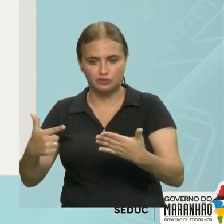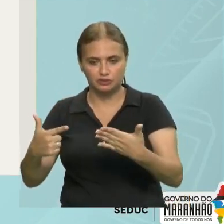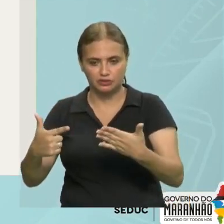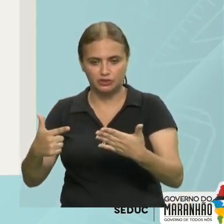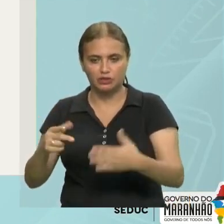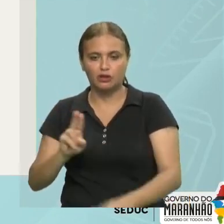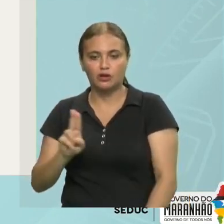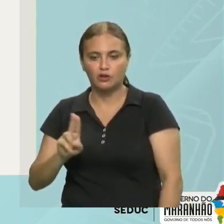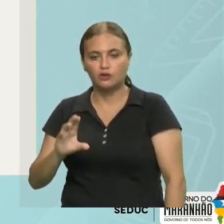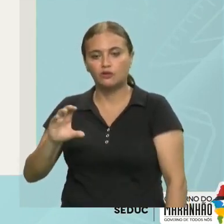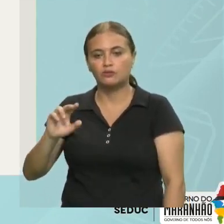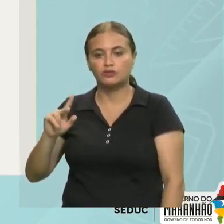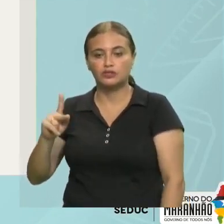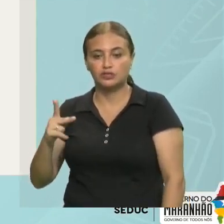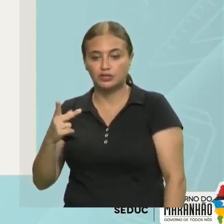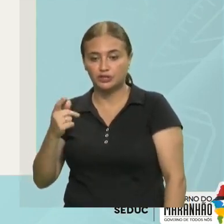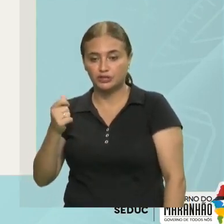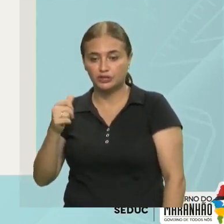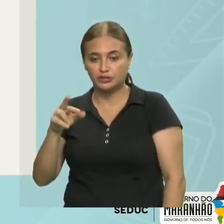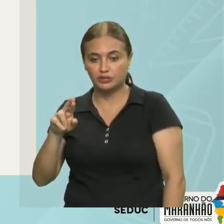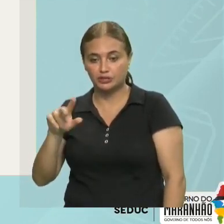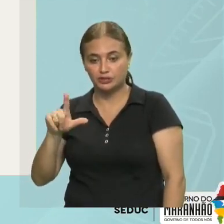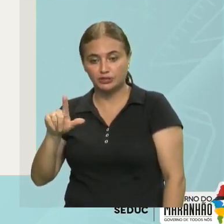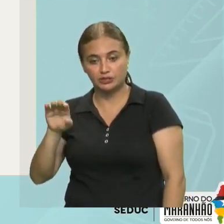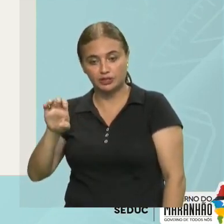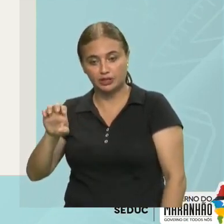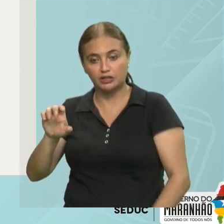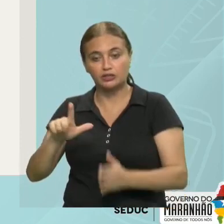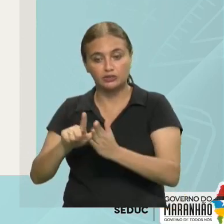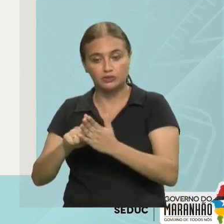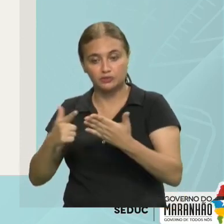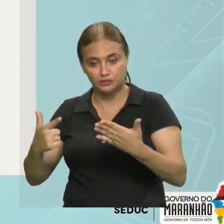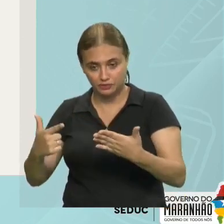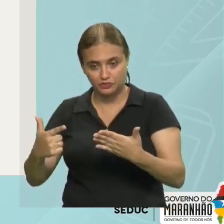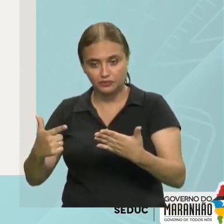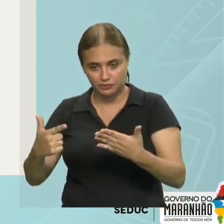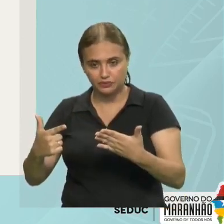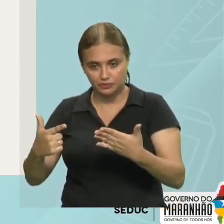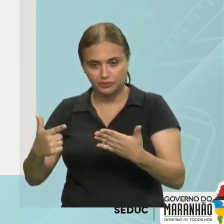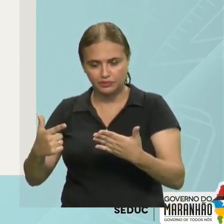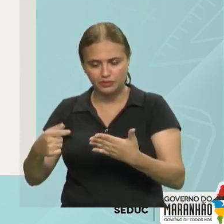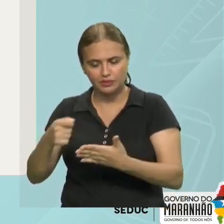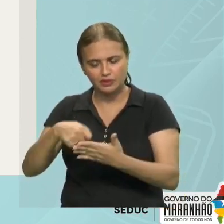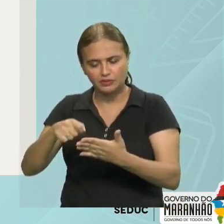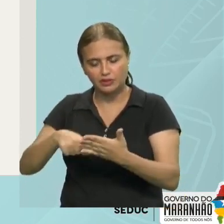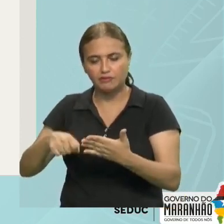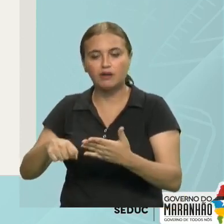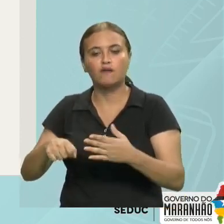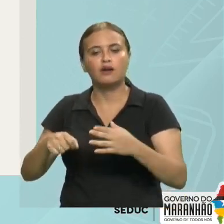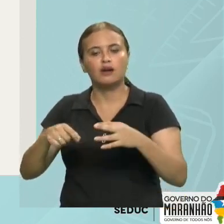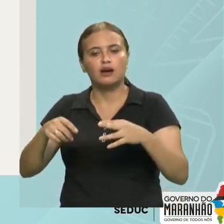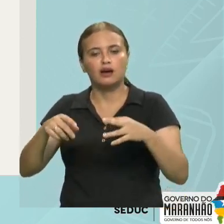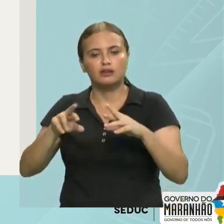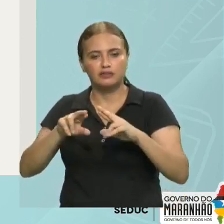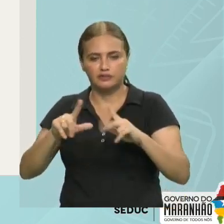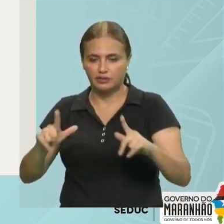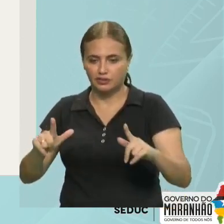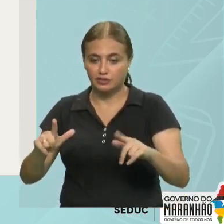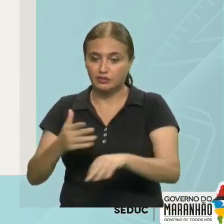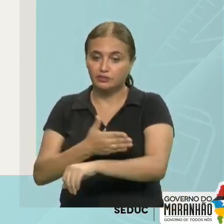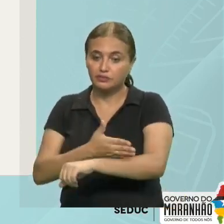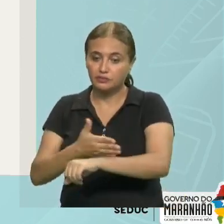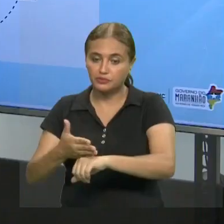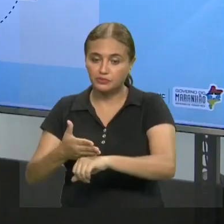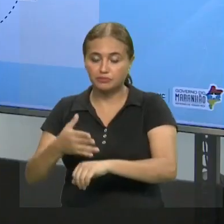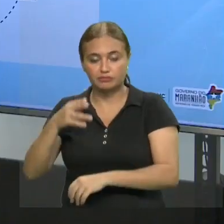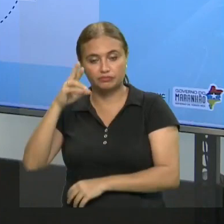Duhigg, no seu livro O Poder do Hábito, ele faz uma diferença entre o hábito e a rotina. E vai explicando para a gente